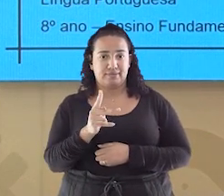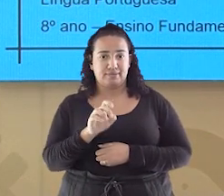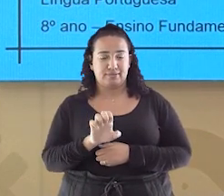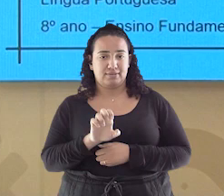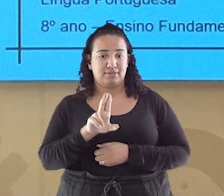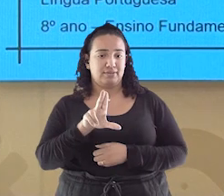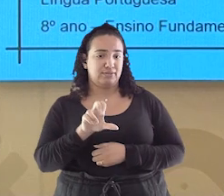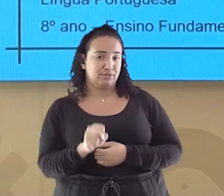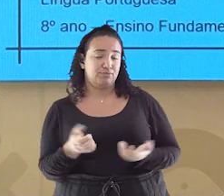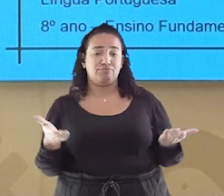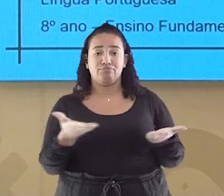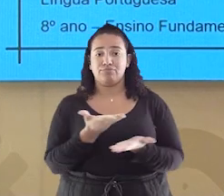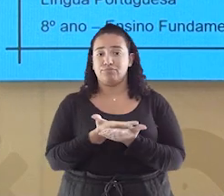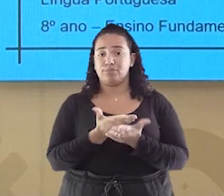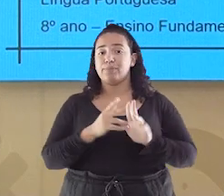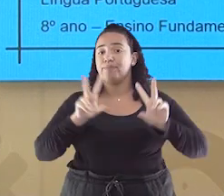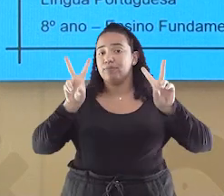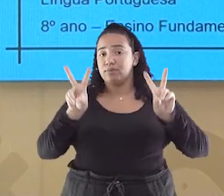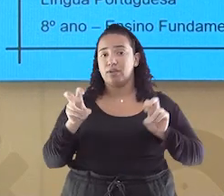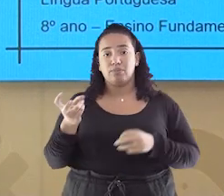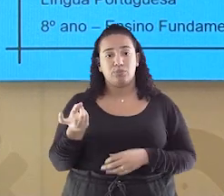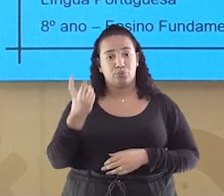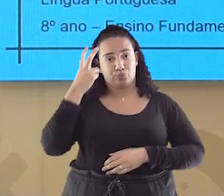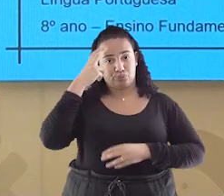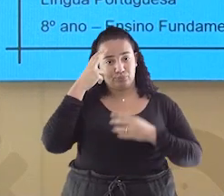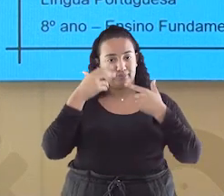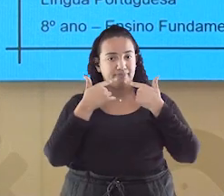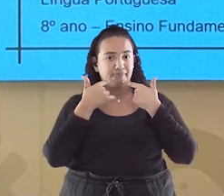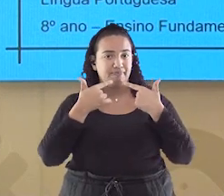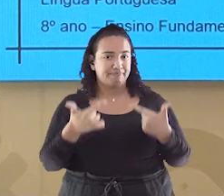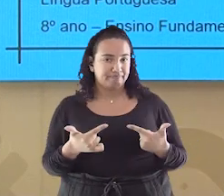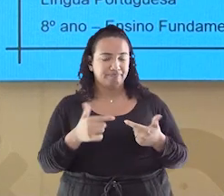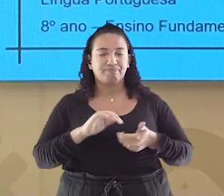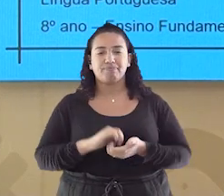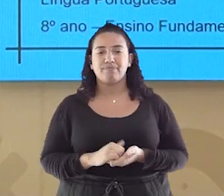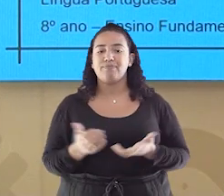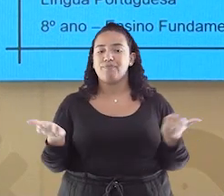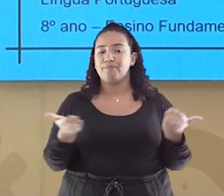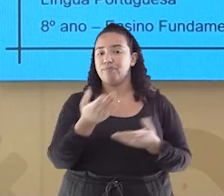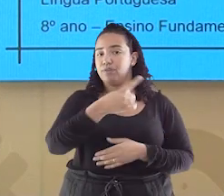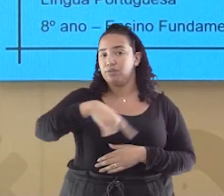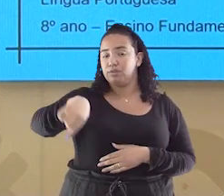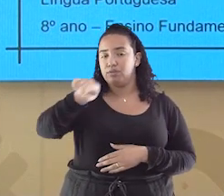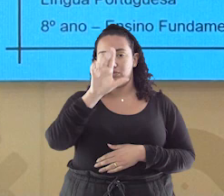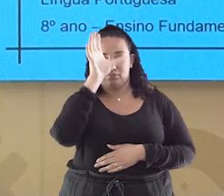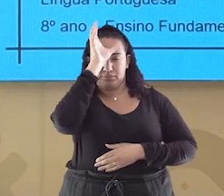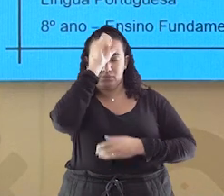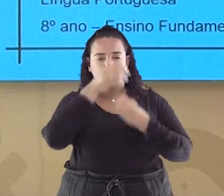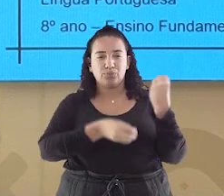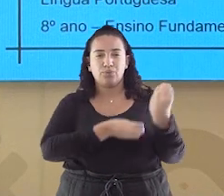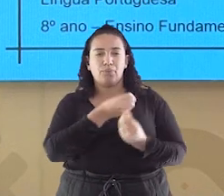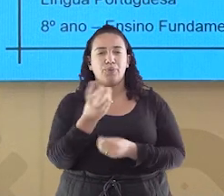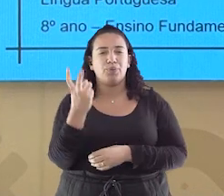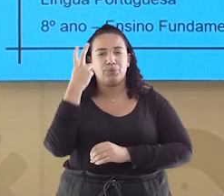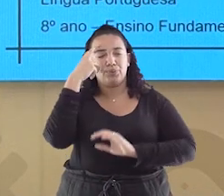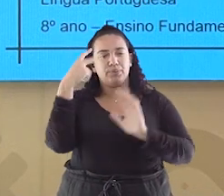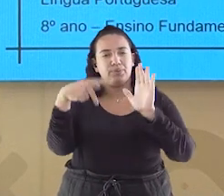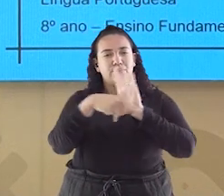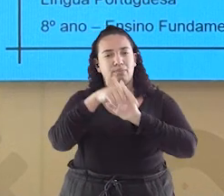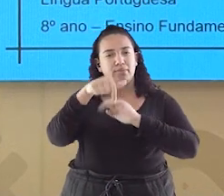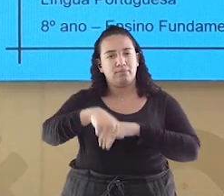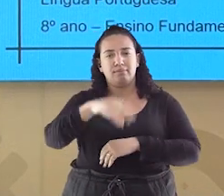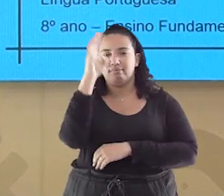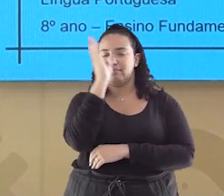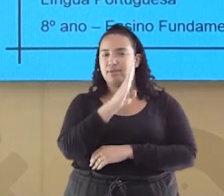é Cultura e Linguagem. Hoje iremos aprender mais sobre as raízes culturais brasileiras e aprender